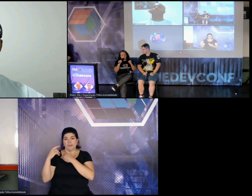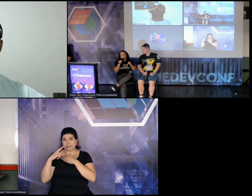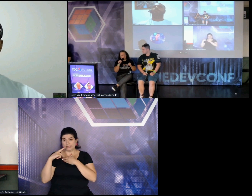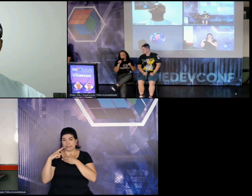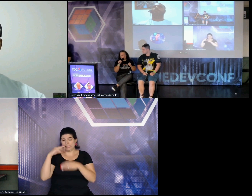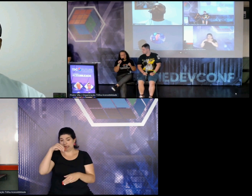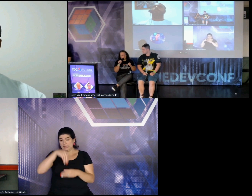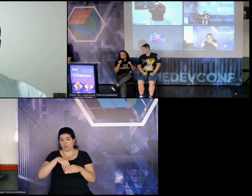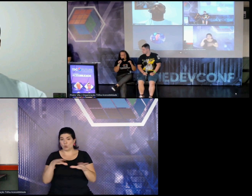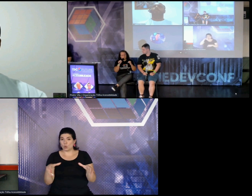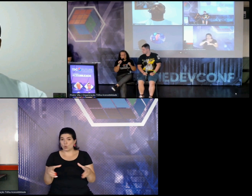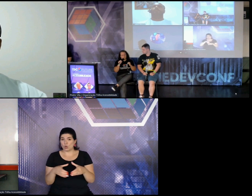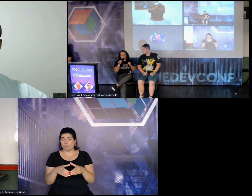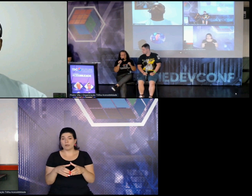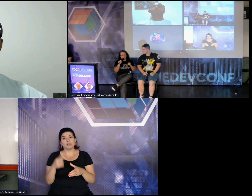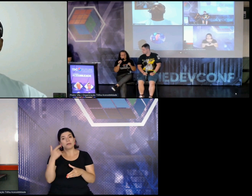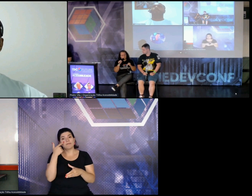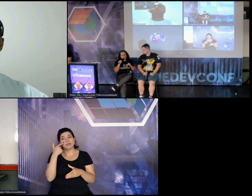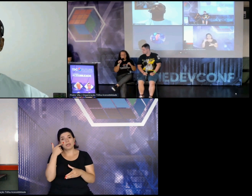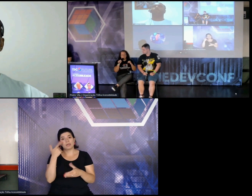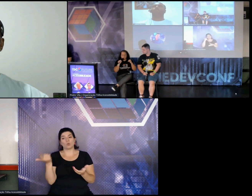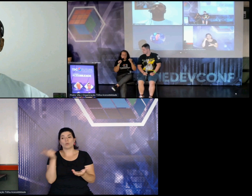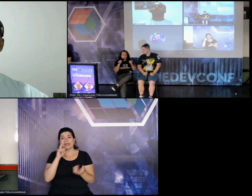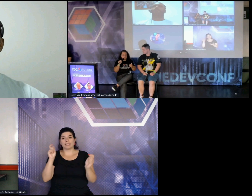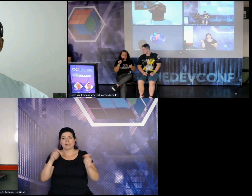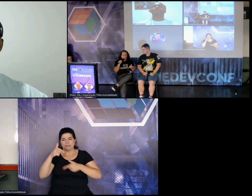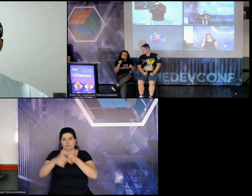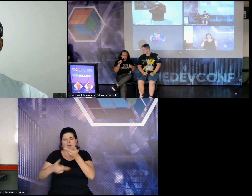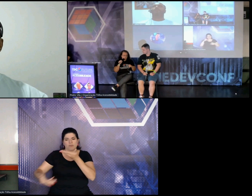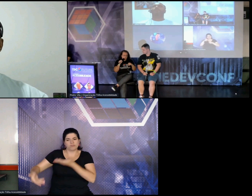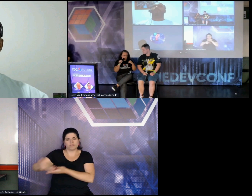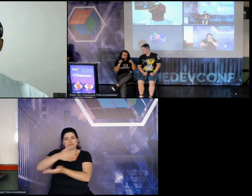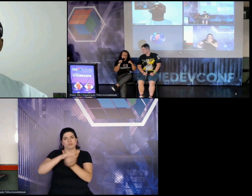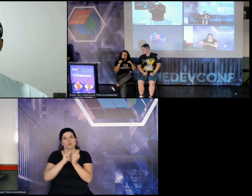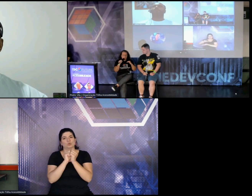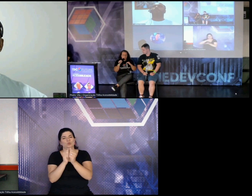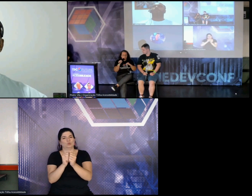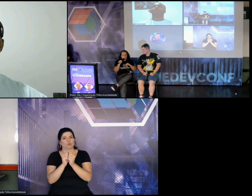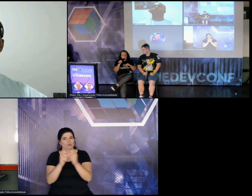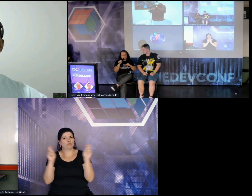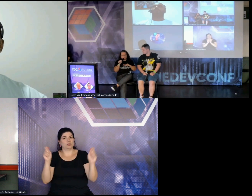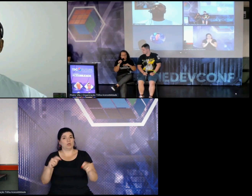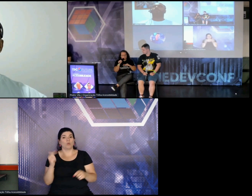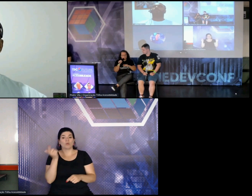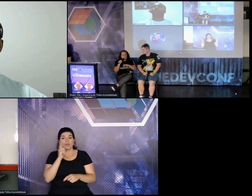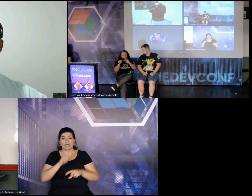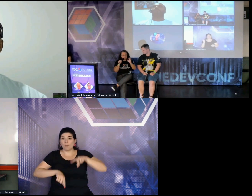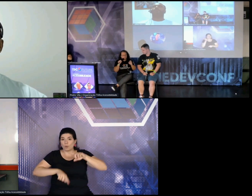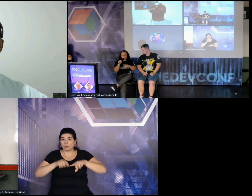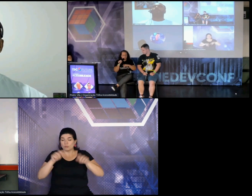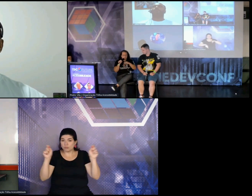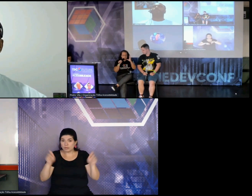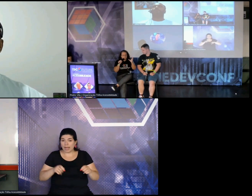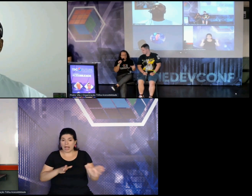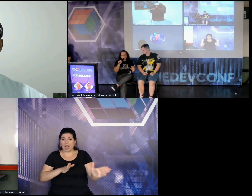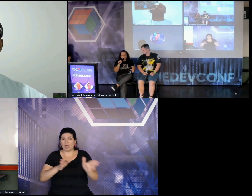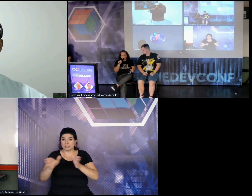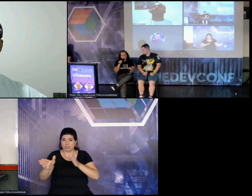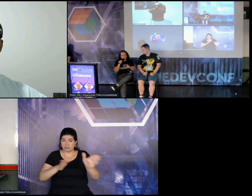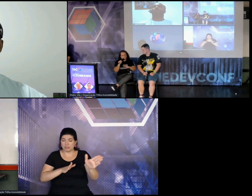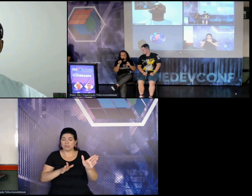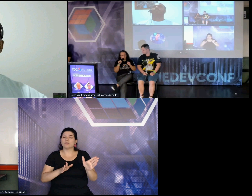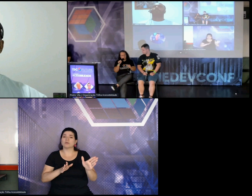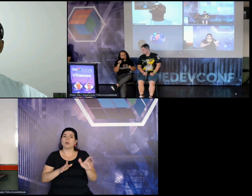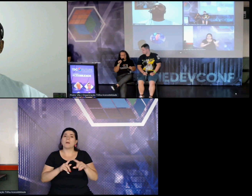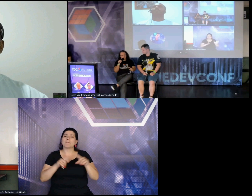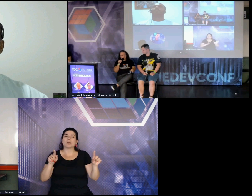e encontrar esse trabalho colaborativo e de ajuda mútua para que o produto nasça acessível, se torne acessível, mas